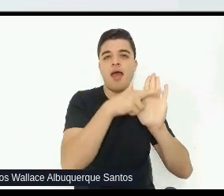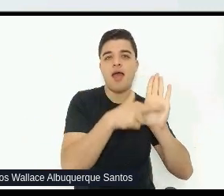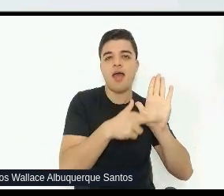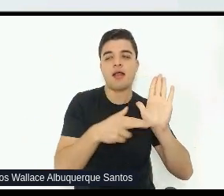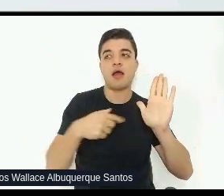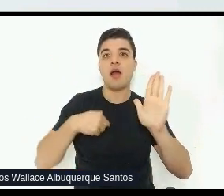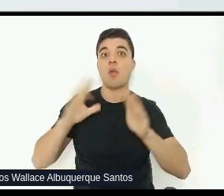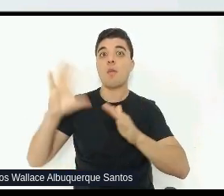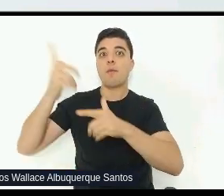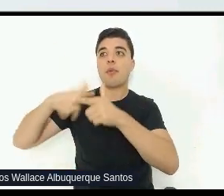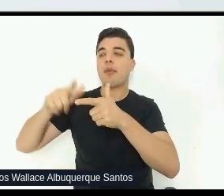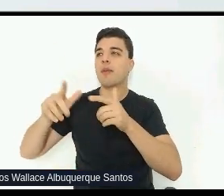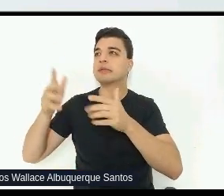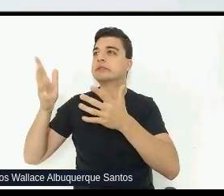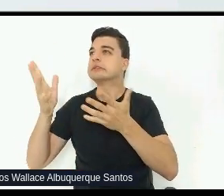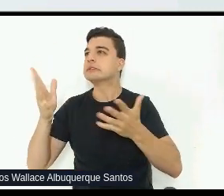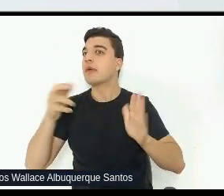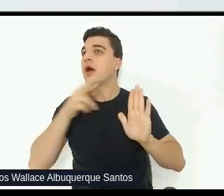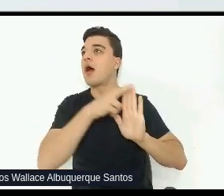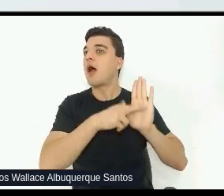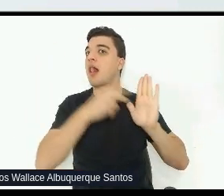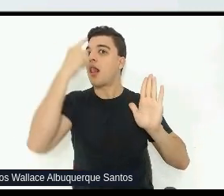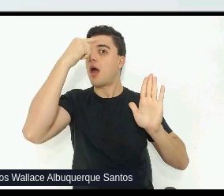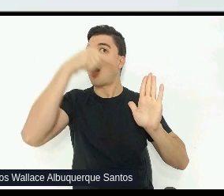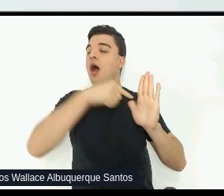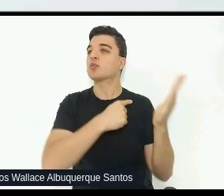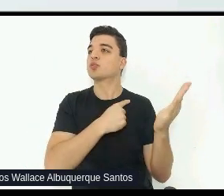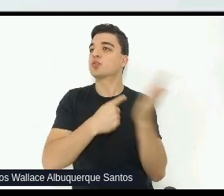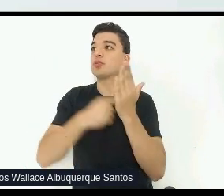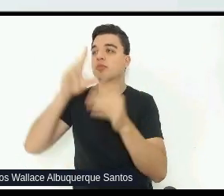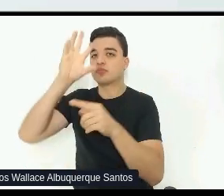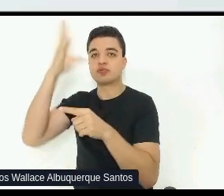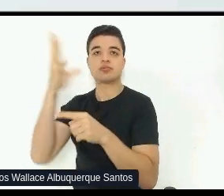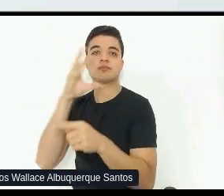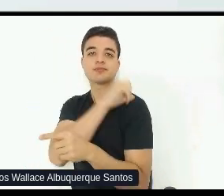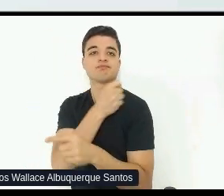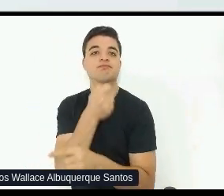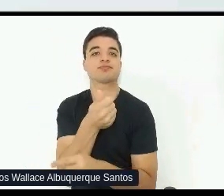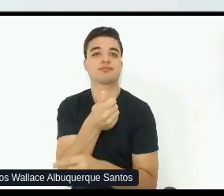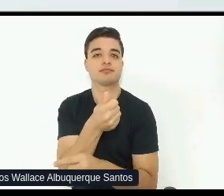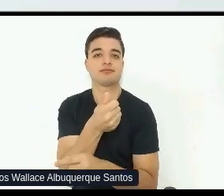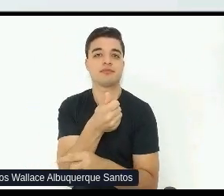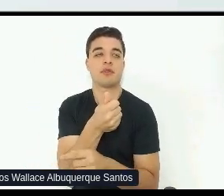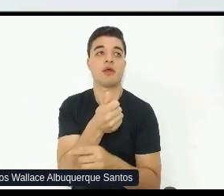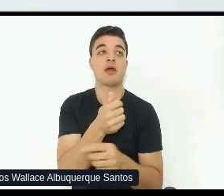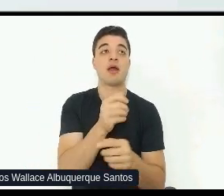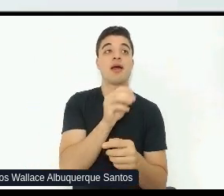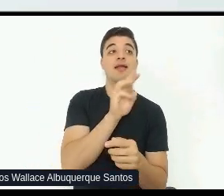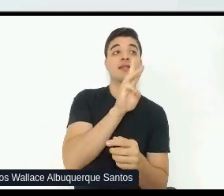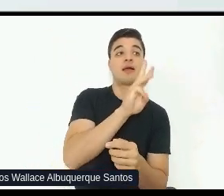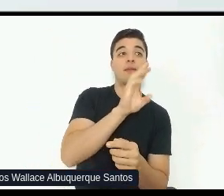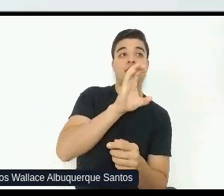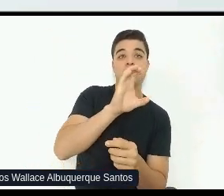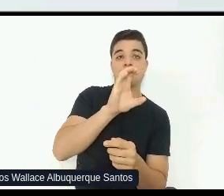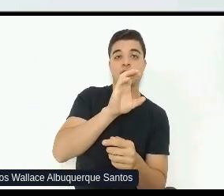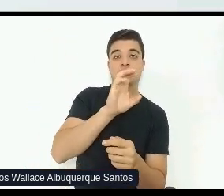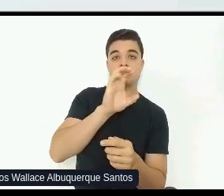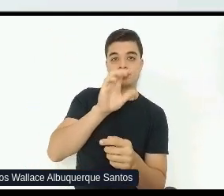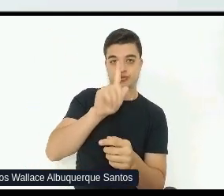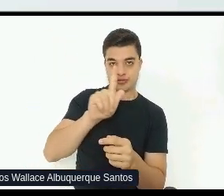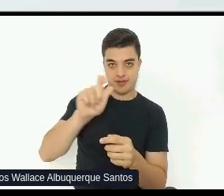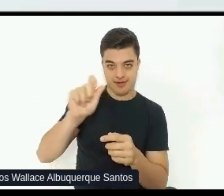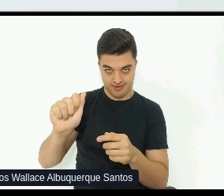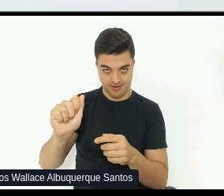vocês sabem, como já foi apresentado aqui, a WCAG ela pode ser apesar de ser uma base muito bem